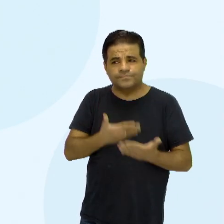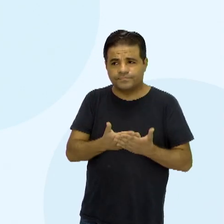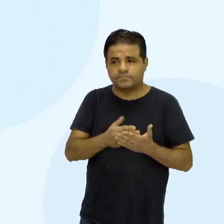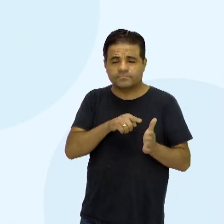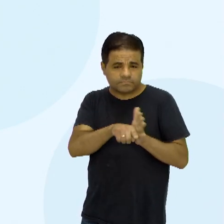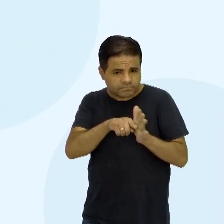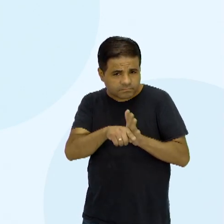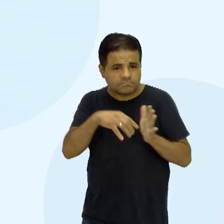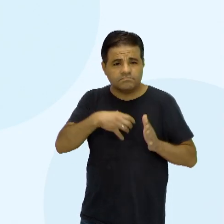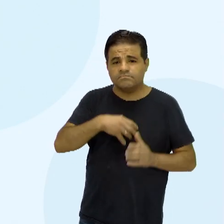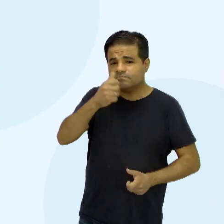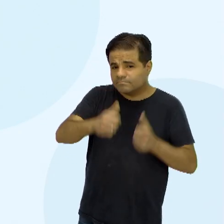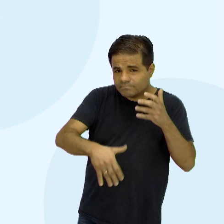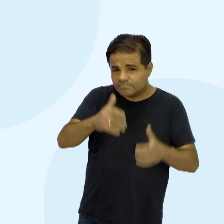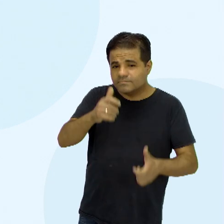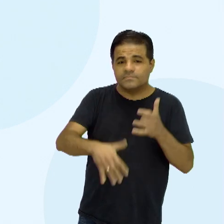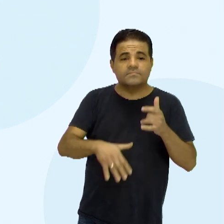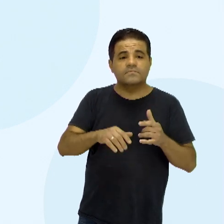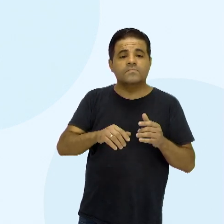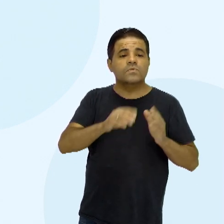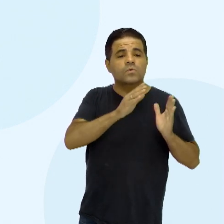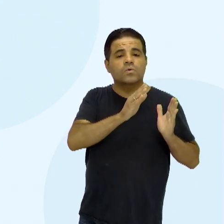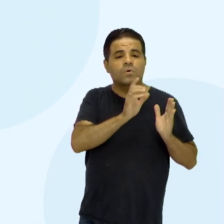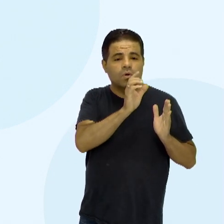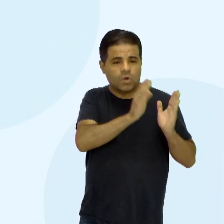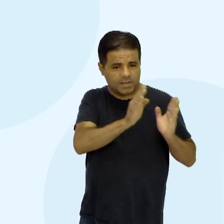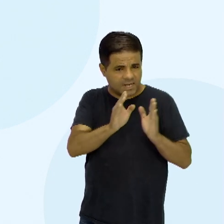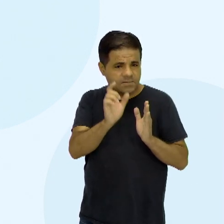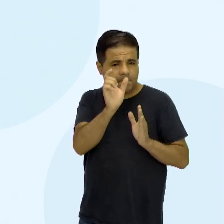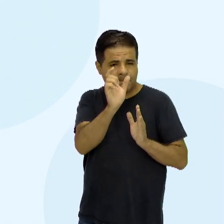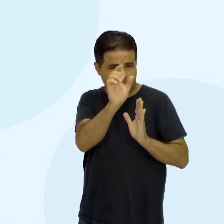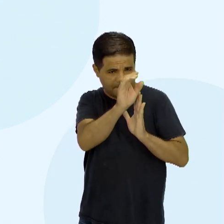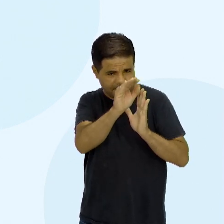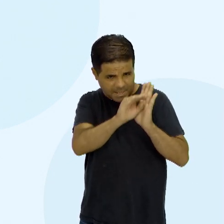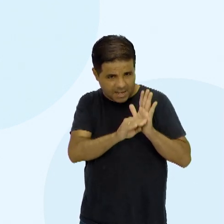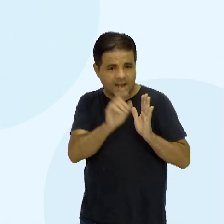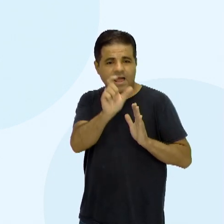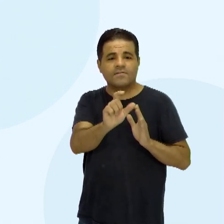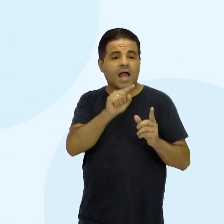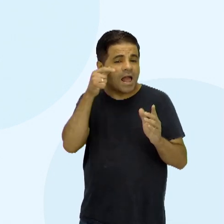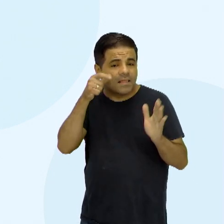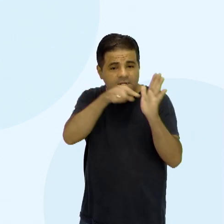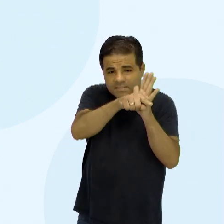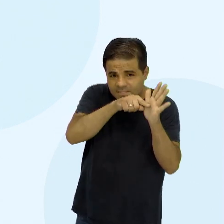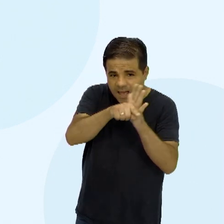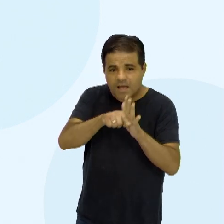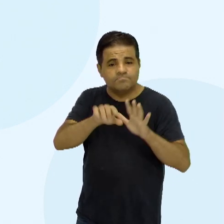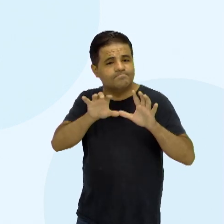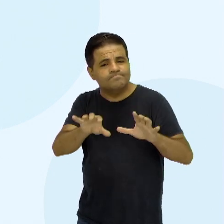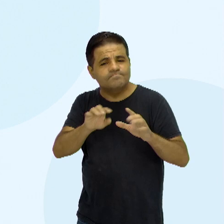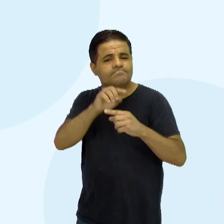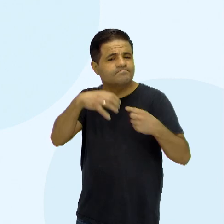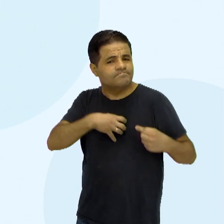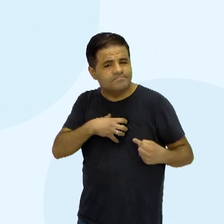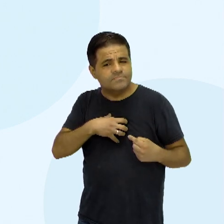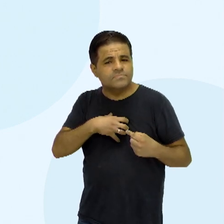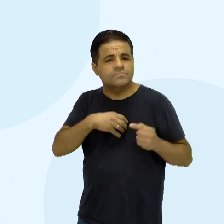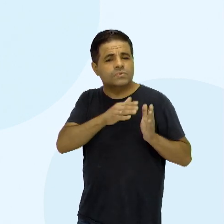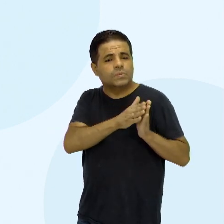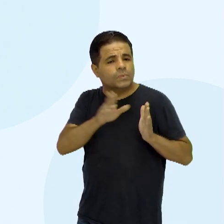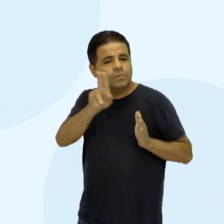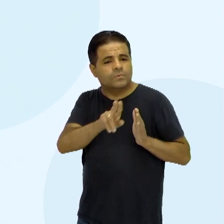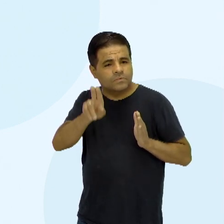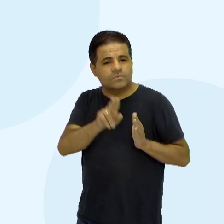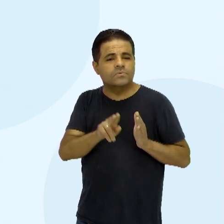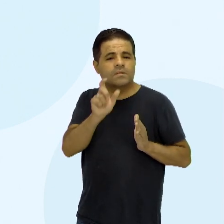sentido decorrentes da ordenação de palavras. Analisar os efeitos de sentido decorrentes do uso dessas